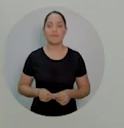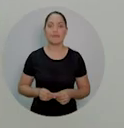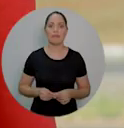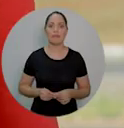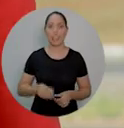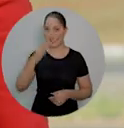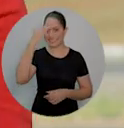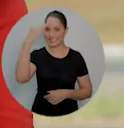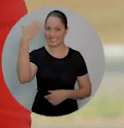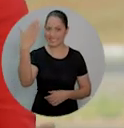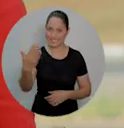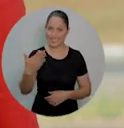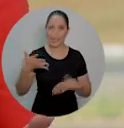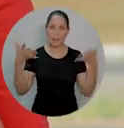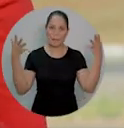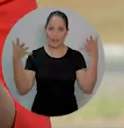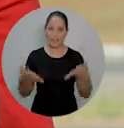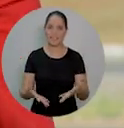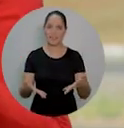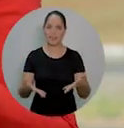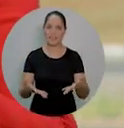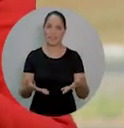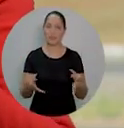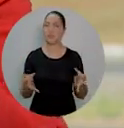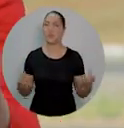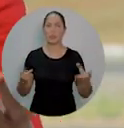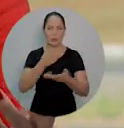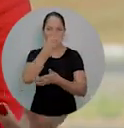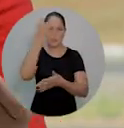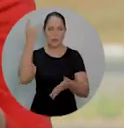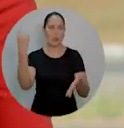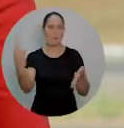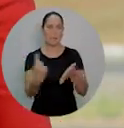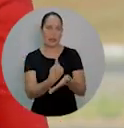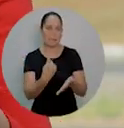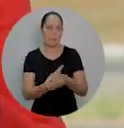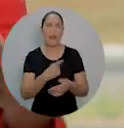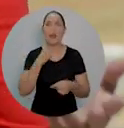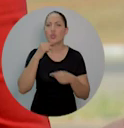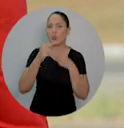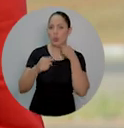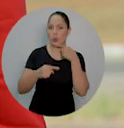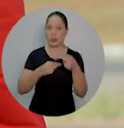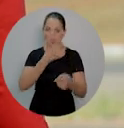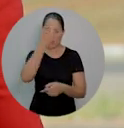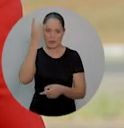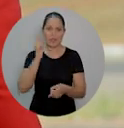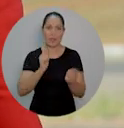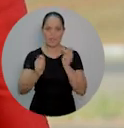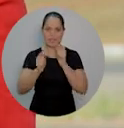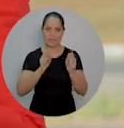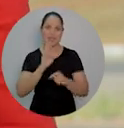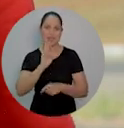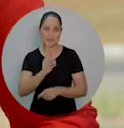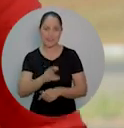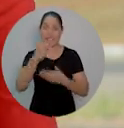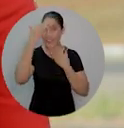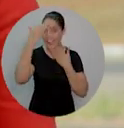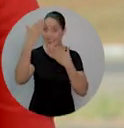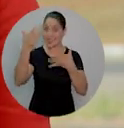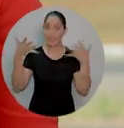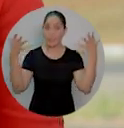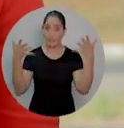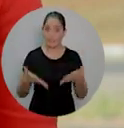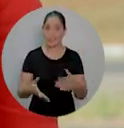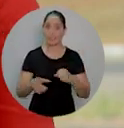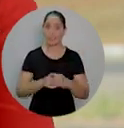Trânsito. Gostaria de agradecer, então, a participação de todos que enviaram dúvidas para que os nossos entrevistados pudessem responder e agradecer mais